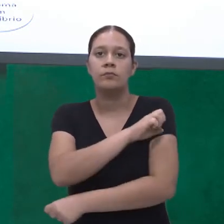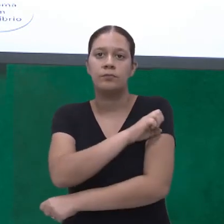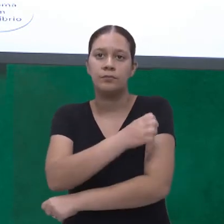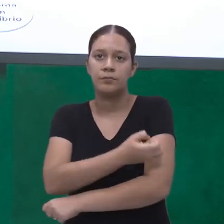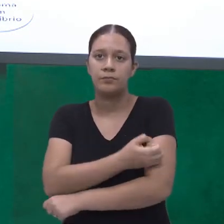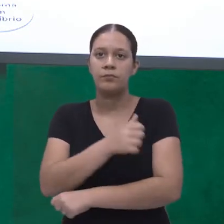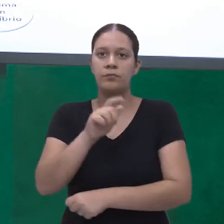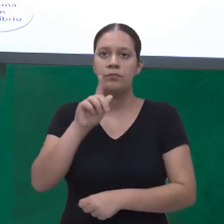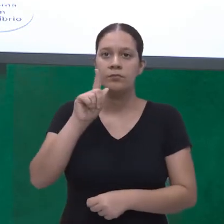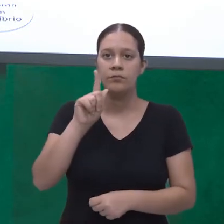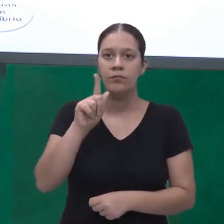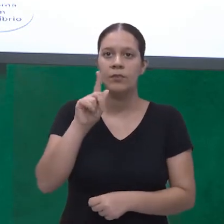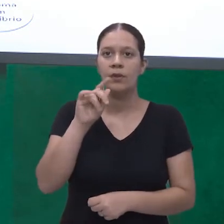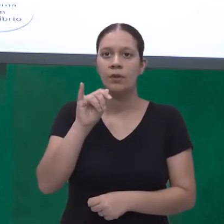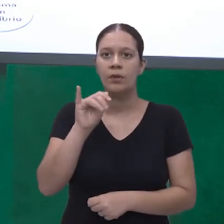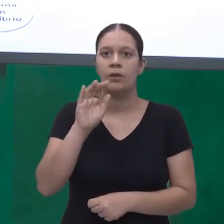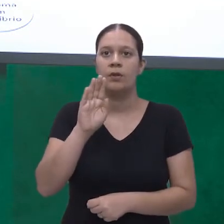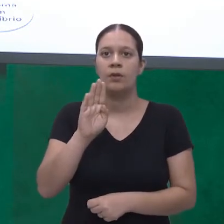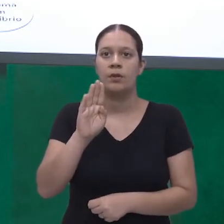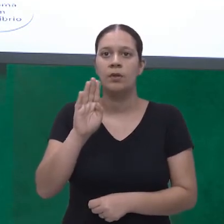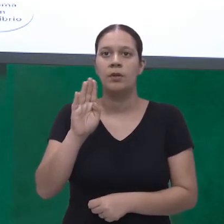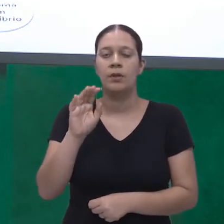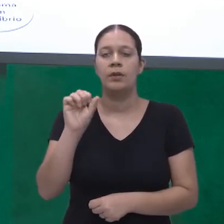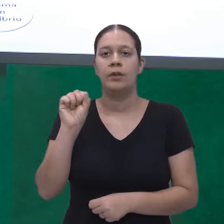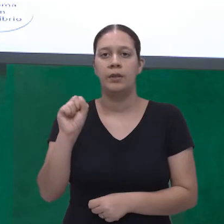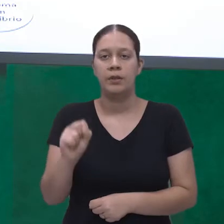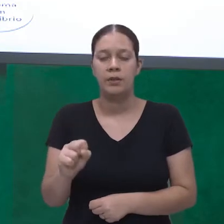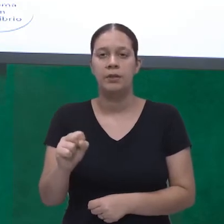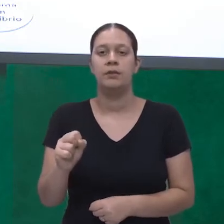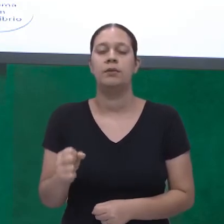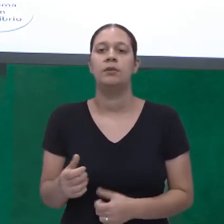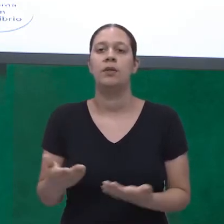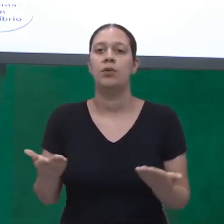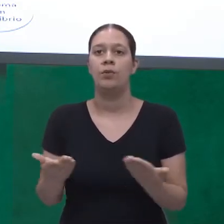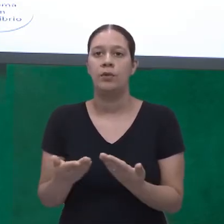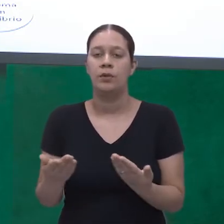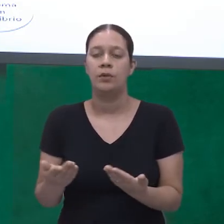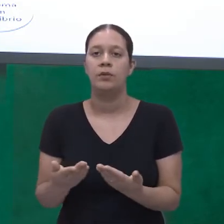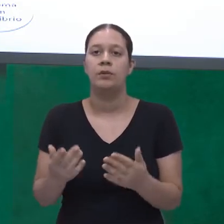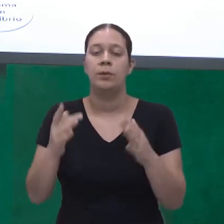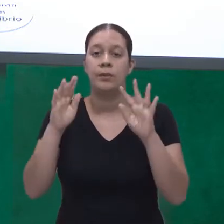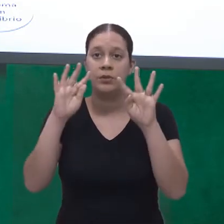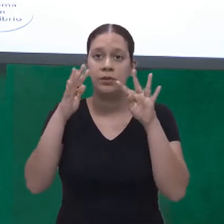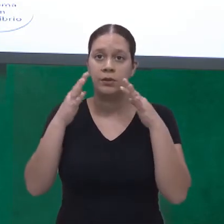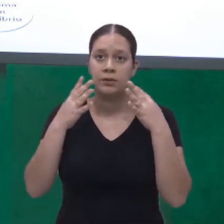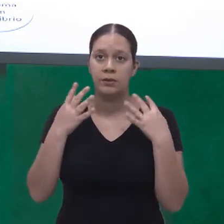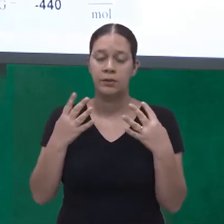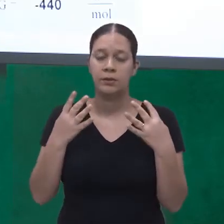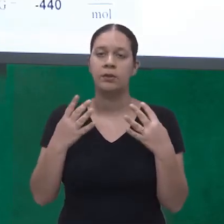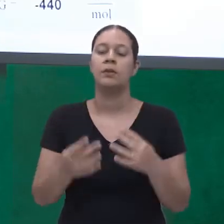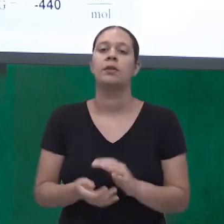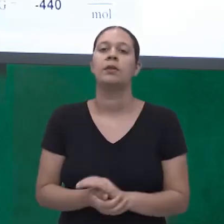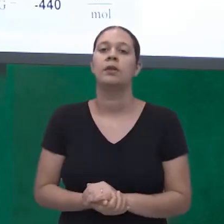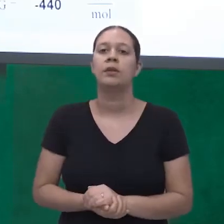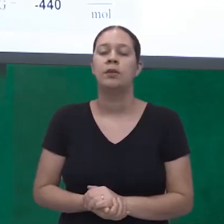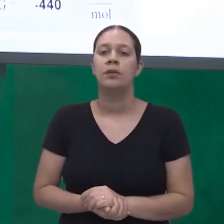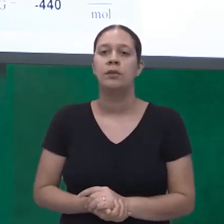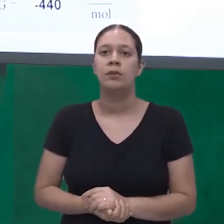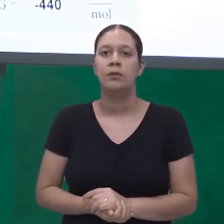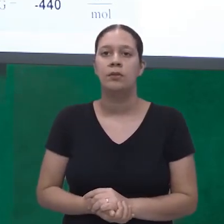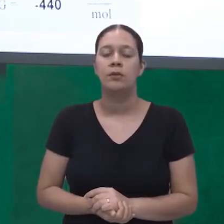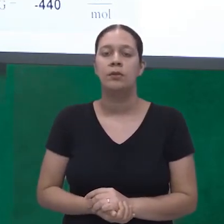livre de Gibbs. E aí essa interpretação da energia livre de Gibbs vai dar o seguinte. Presta bem muita atenção no que eu tenho a dizer para